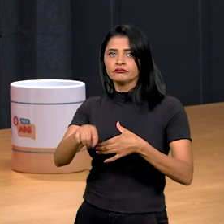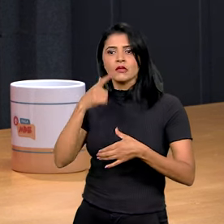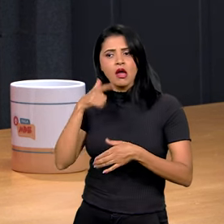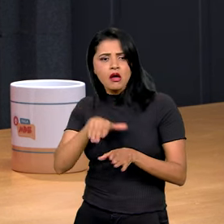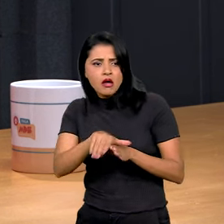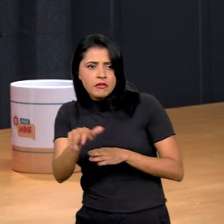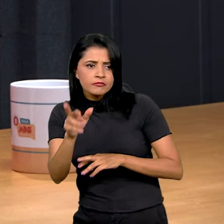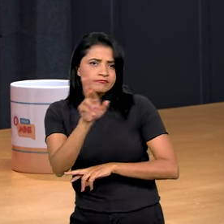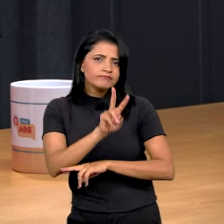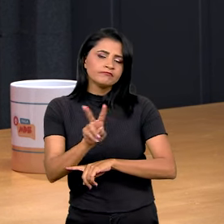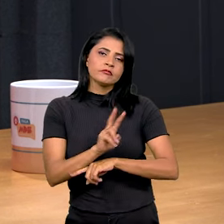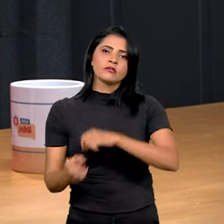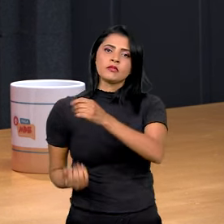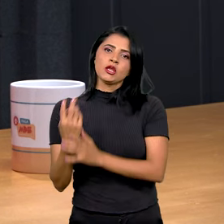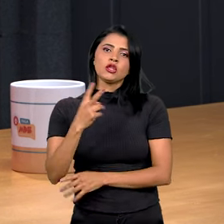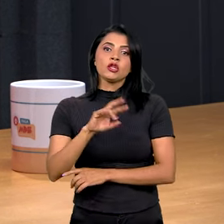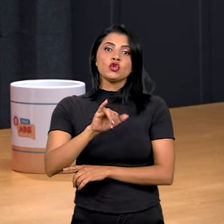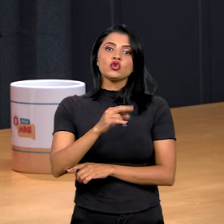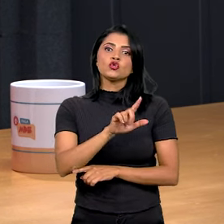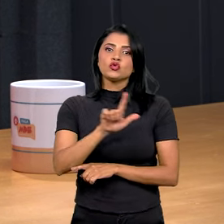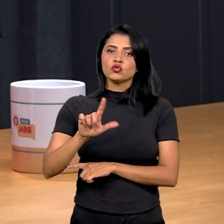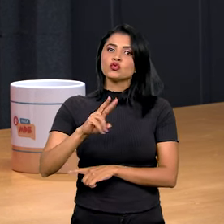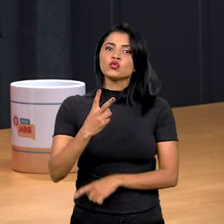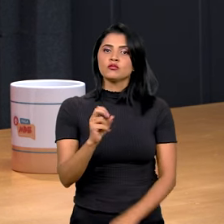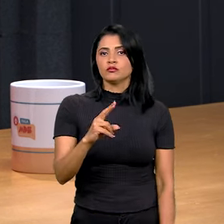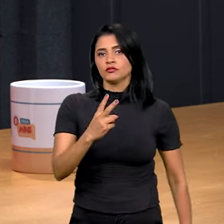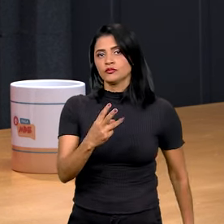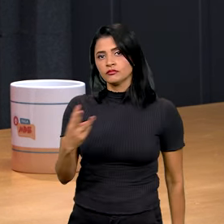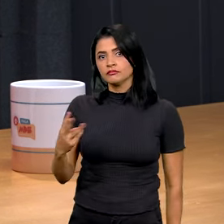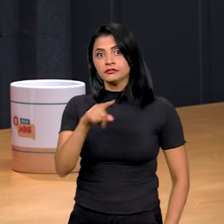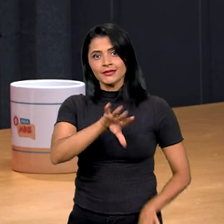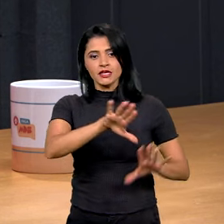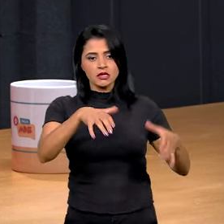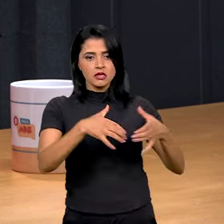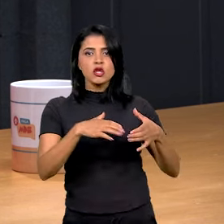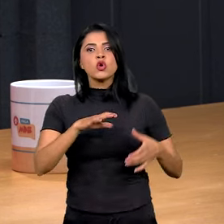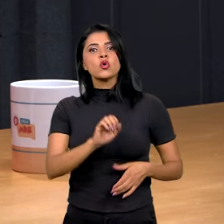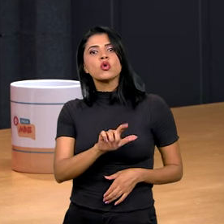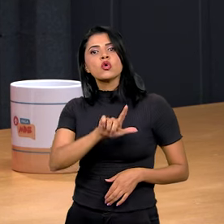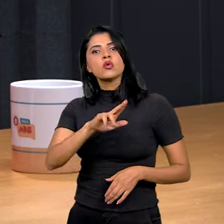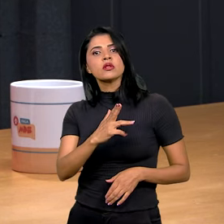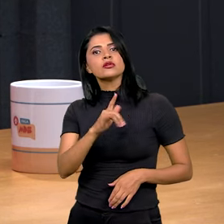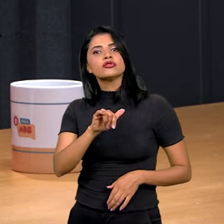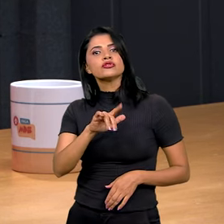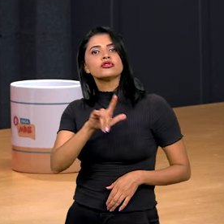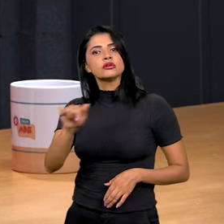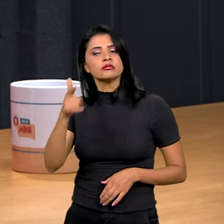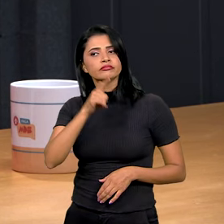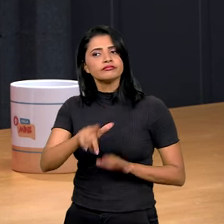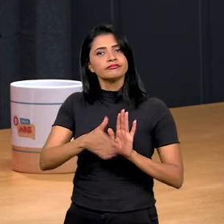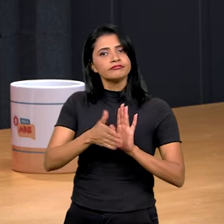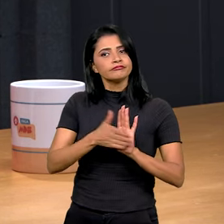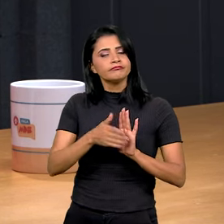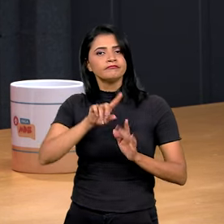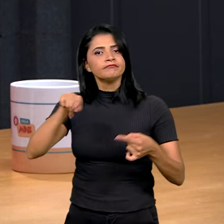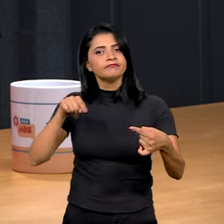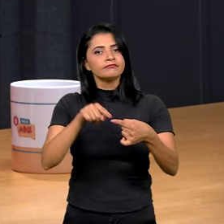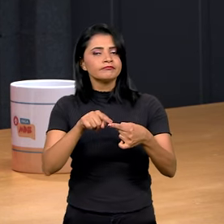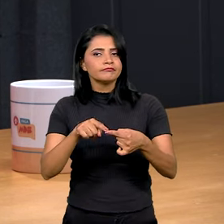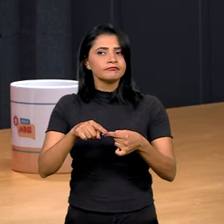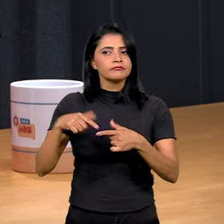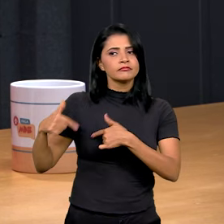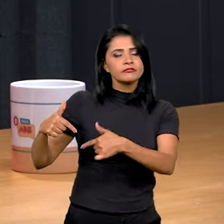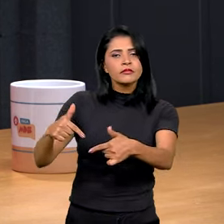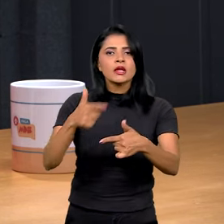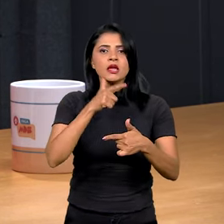consultivo criado em junho de 2023 a este colegiado cabe propor medidas procedimentos e